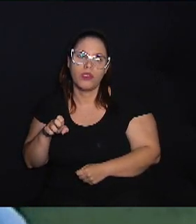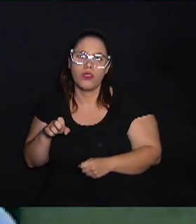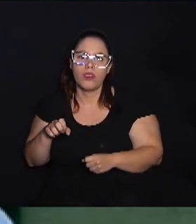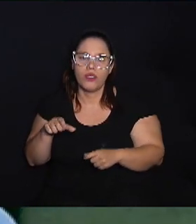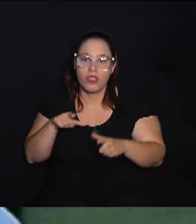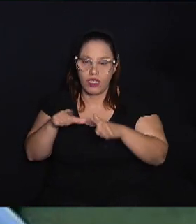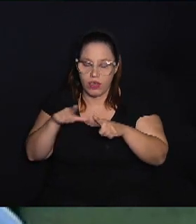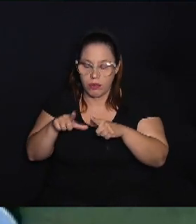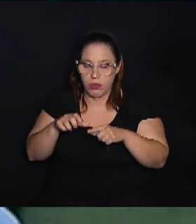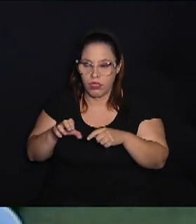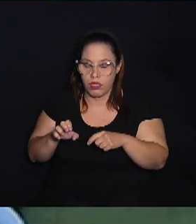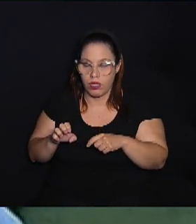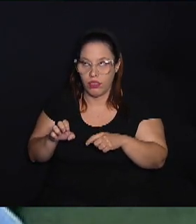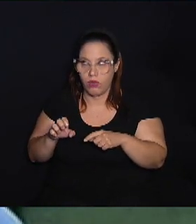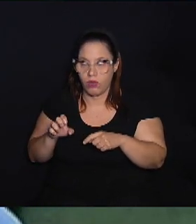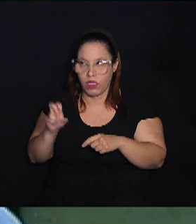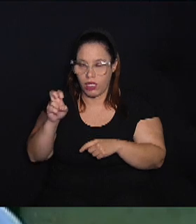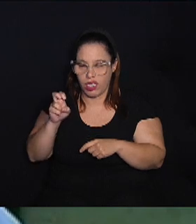Sul,